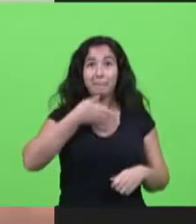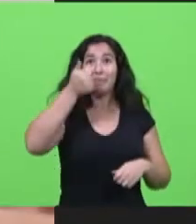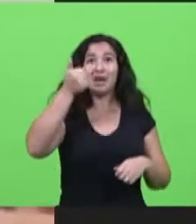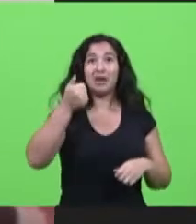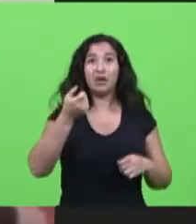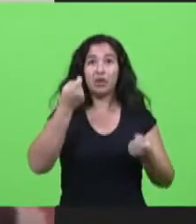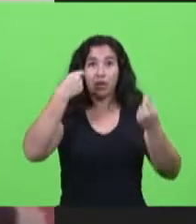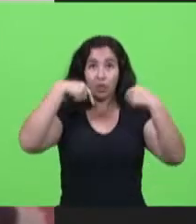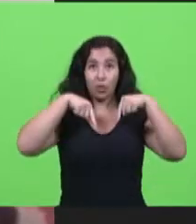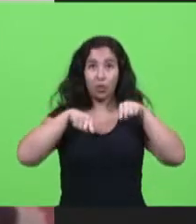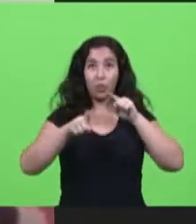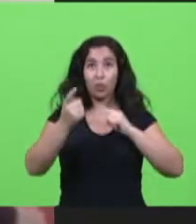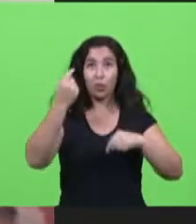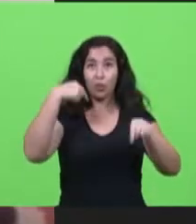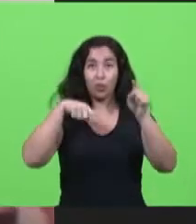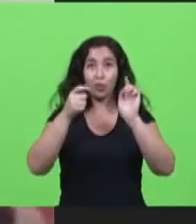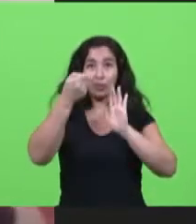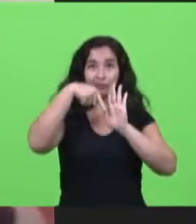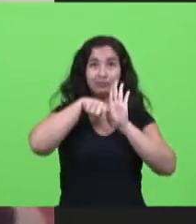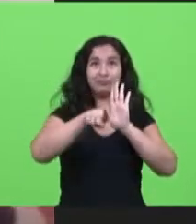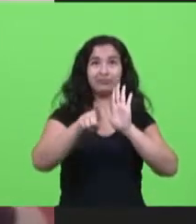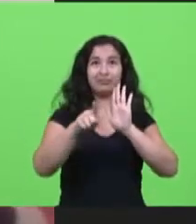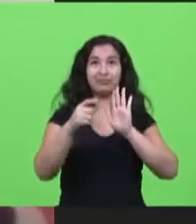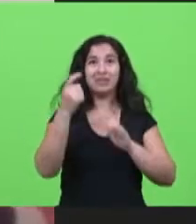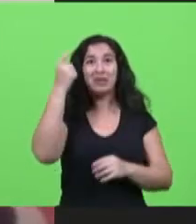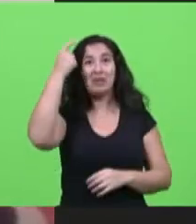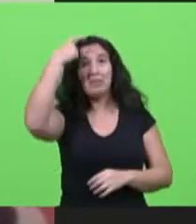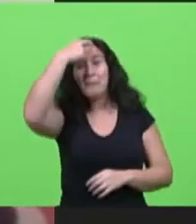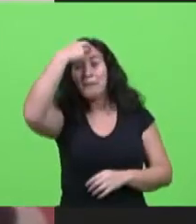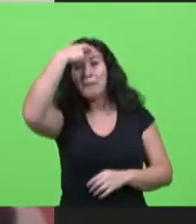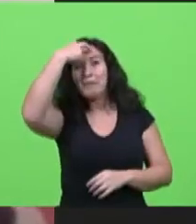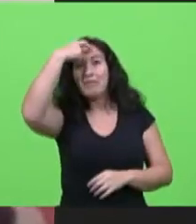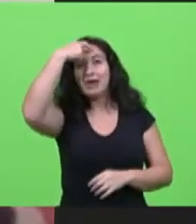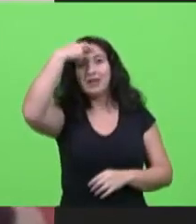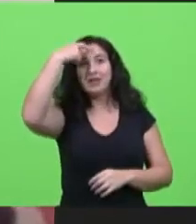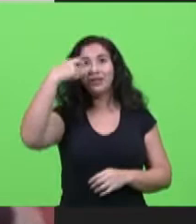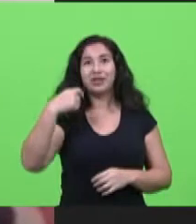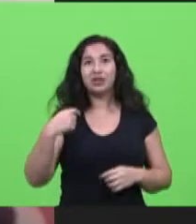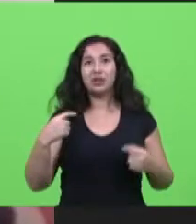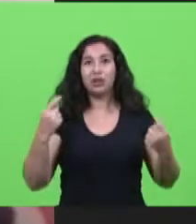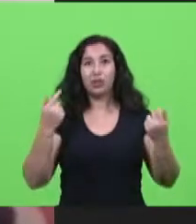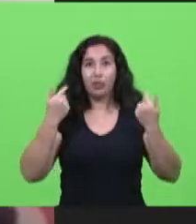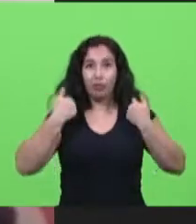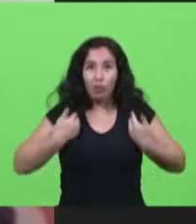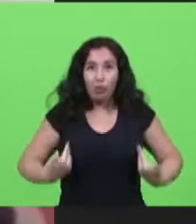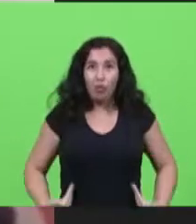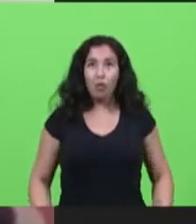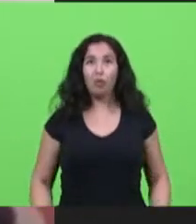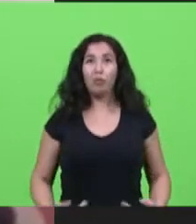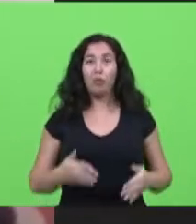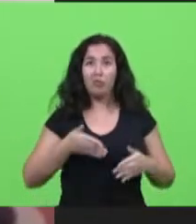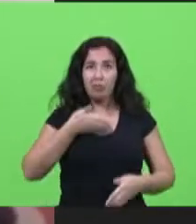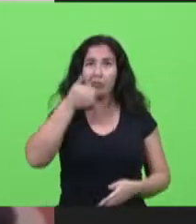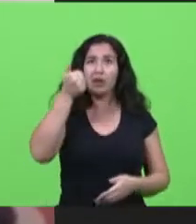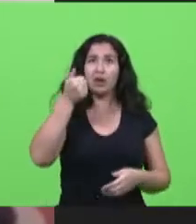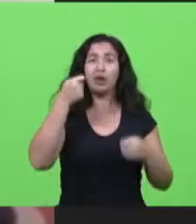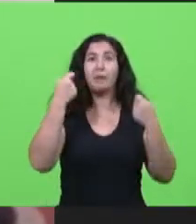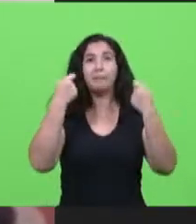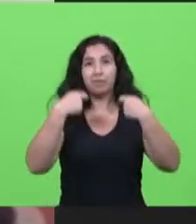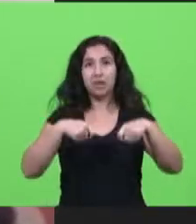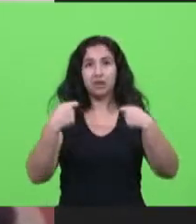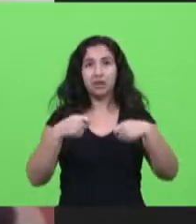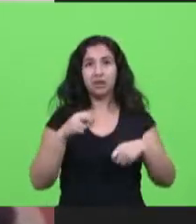a saúde física, melhora a questão mental do praticante, por isso torna-se um serviço essencial como qualquer outro. Portanto,